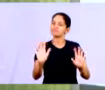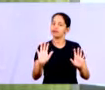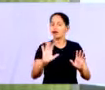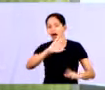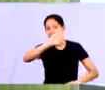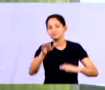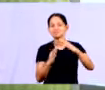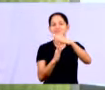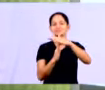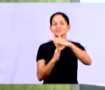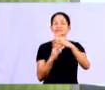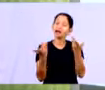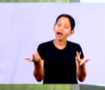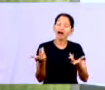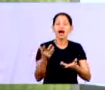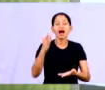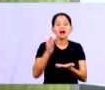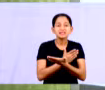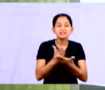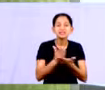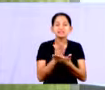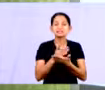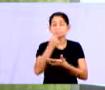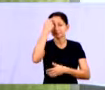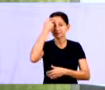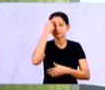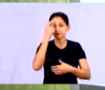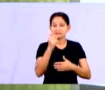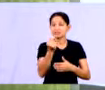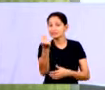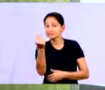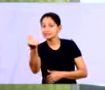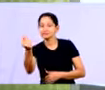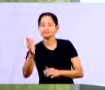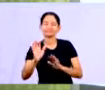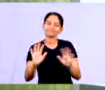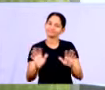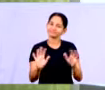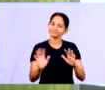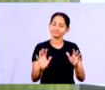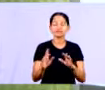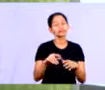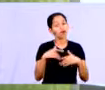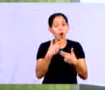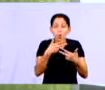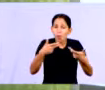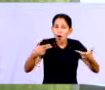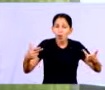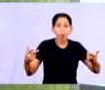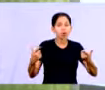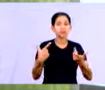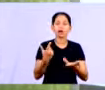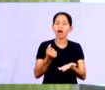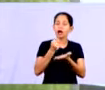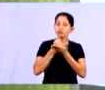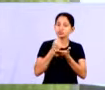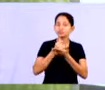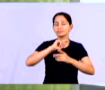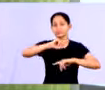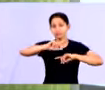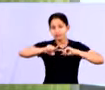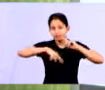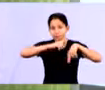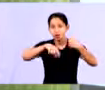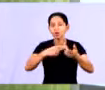instituições investem e não possuem um retorno financeiro em função de determinado produto ou serviço que disponibilizam no mercado, mas também elas fortalecem